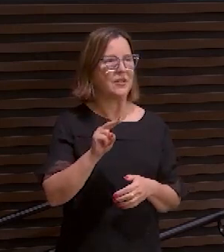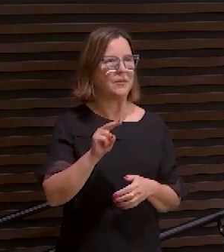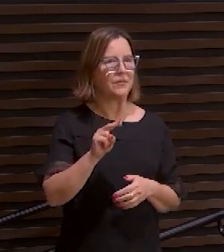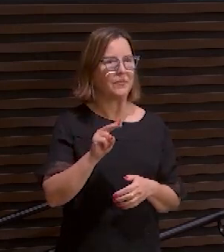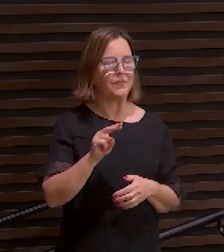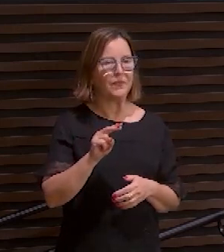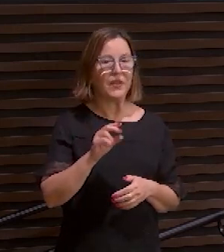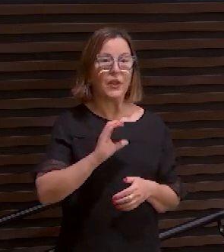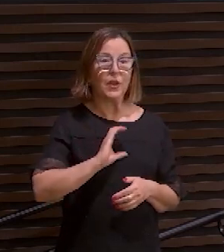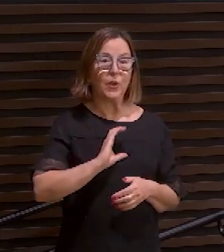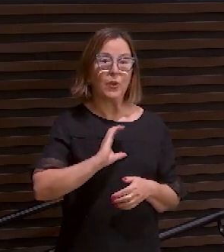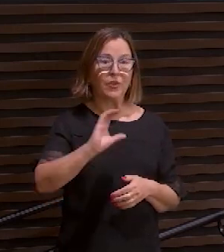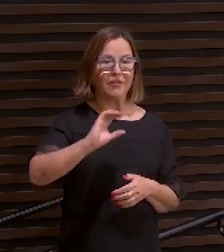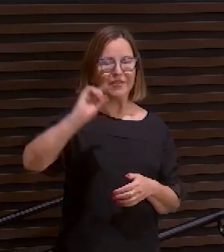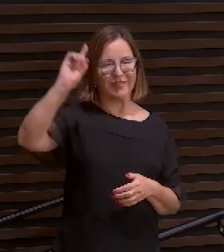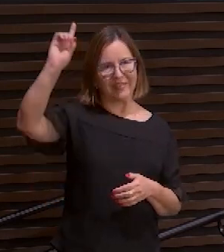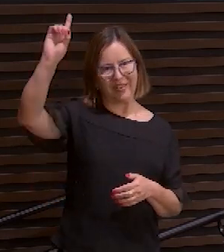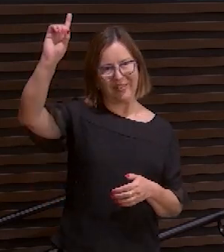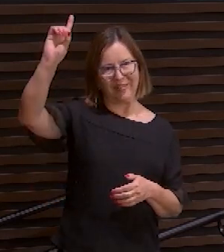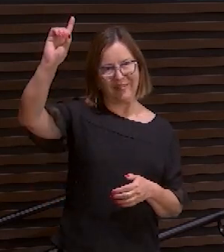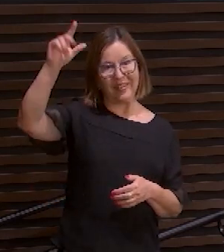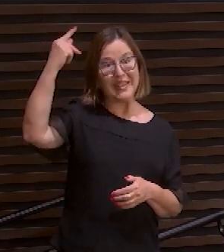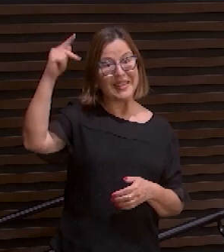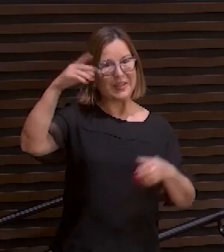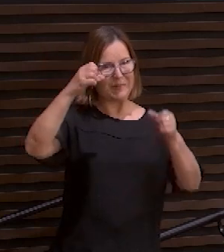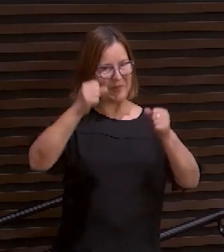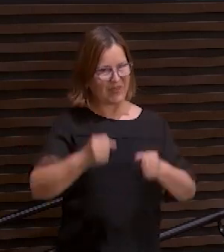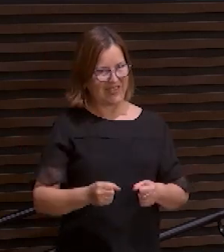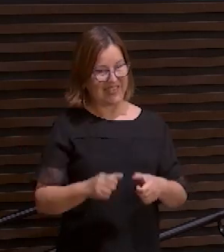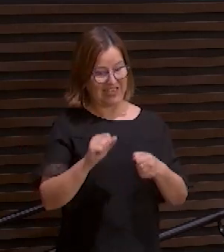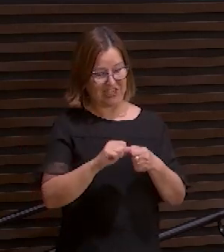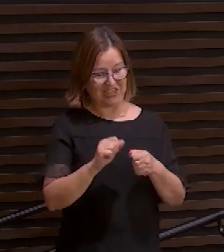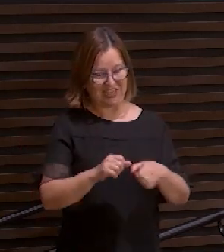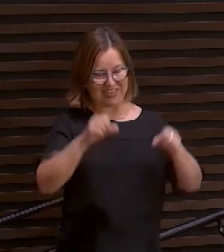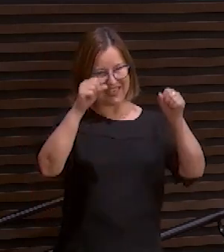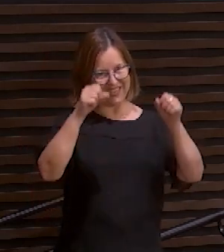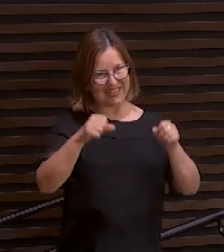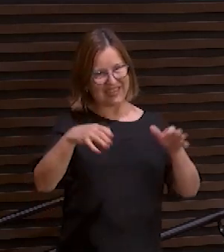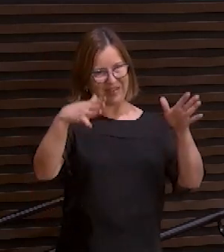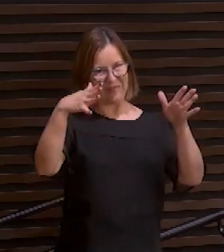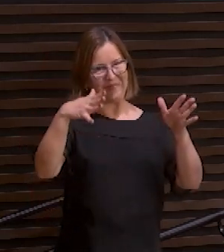em Deus e em seu poder criativo.